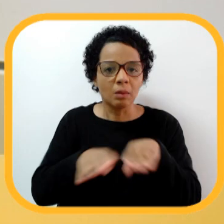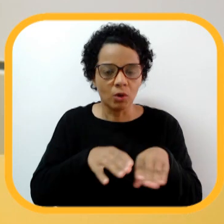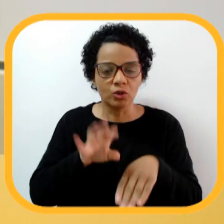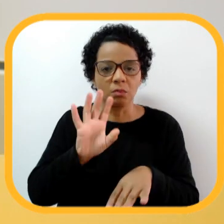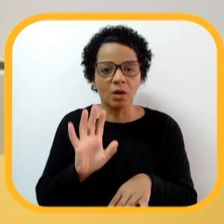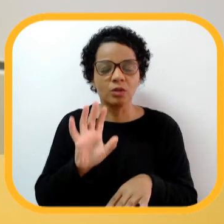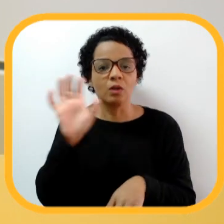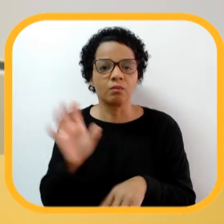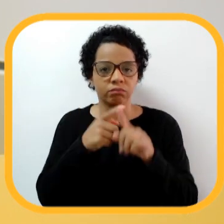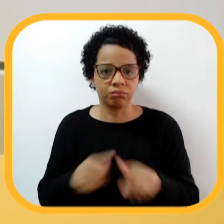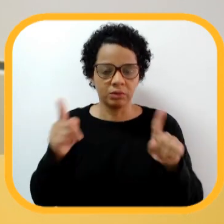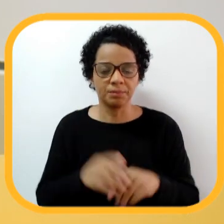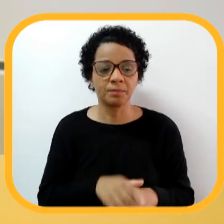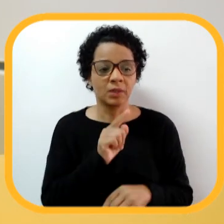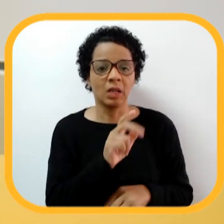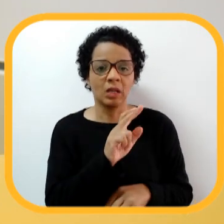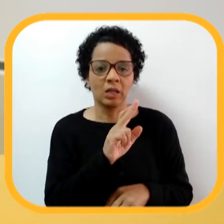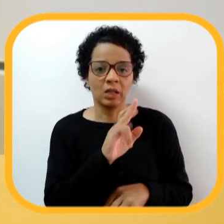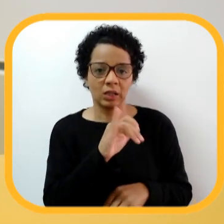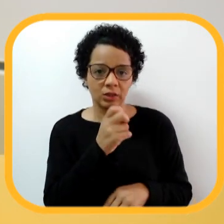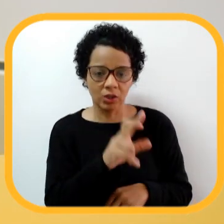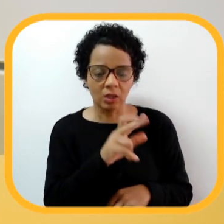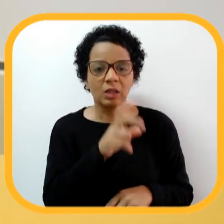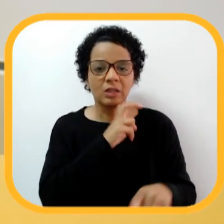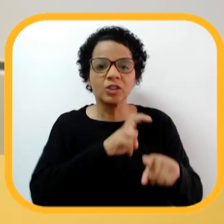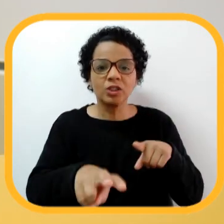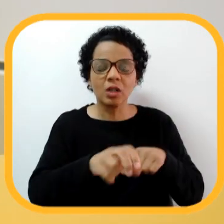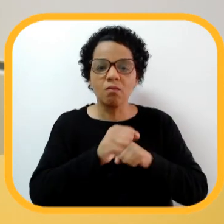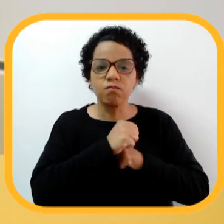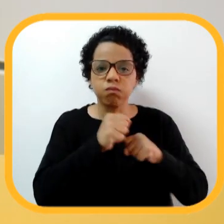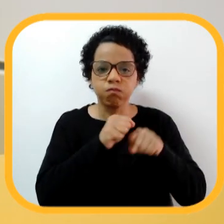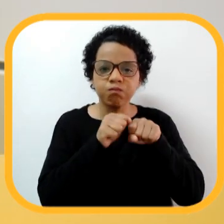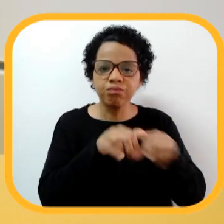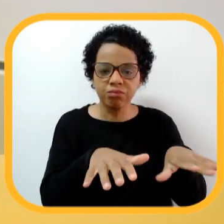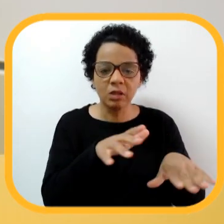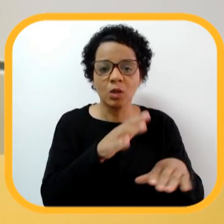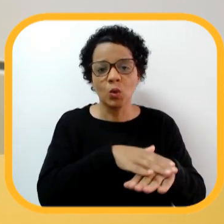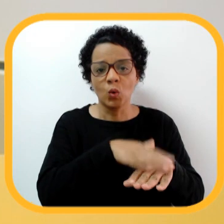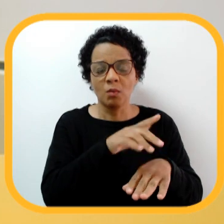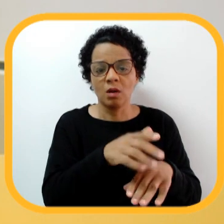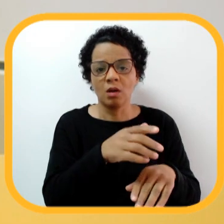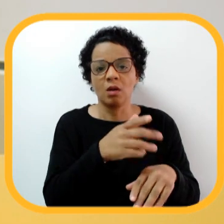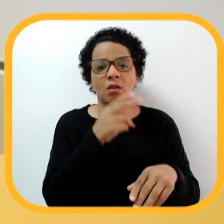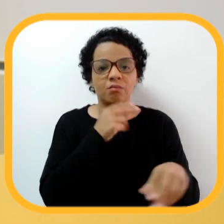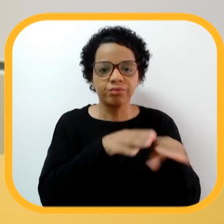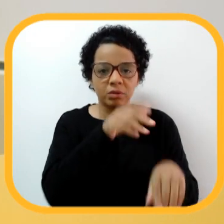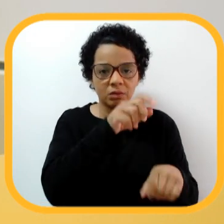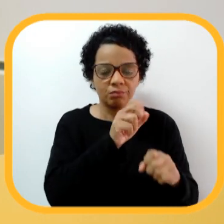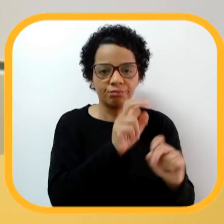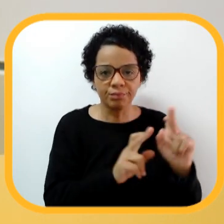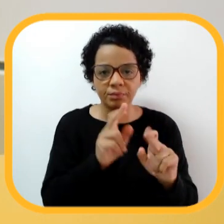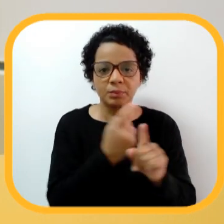terremotos, mas de maneiras diferentes. A escala de Richter calcula a energia libertada pelo terremoto a partir da atividade medida